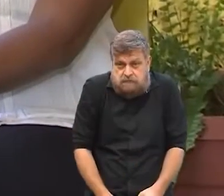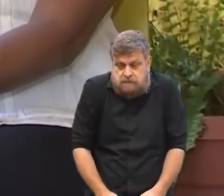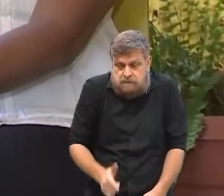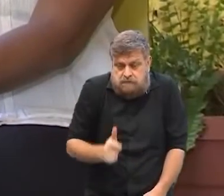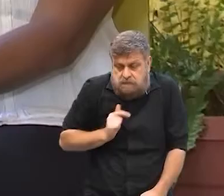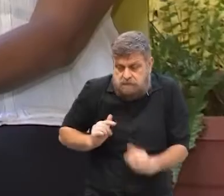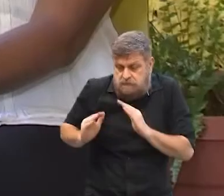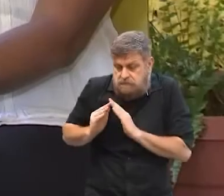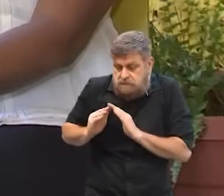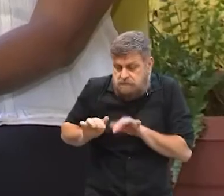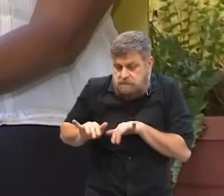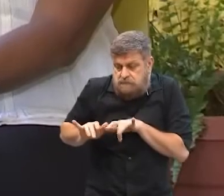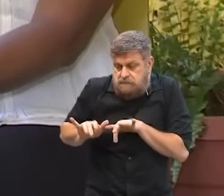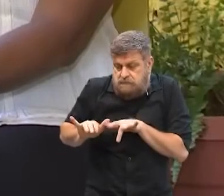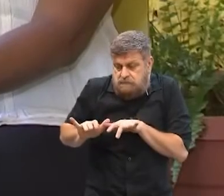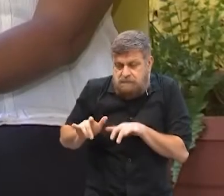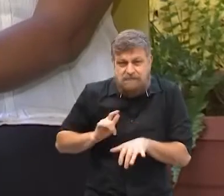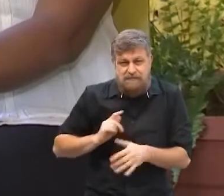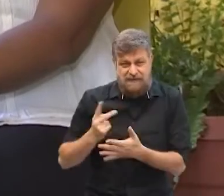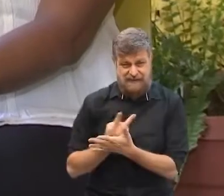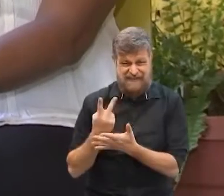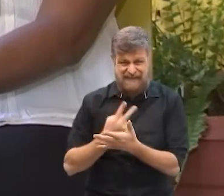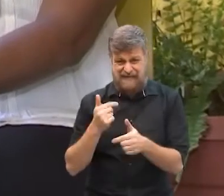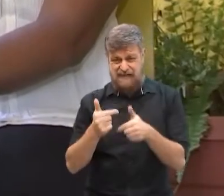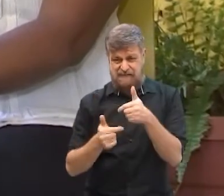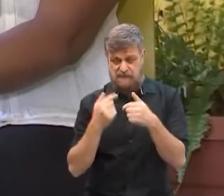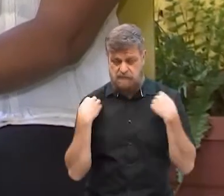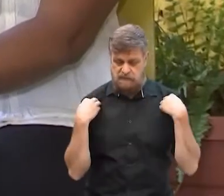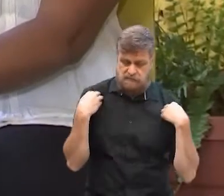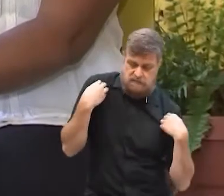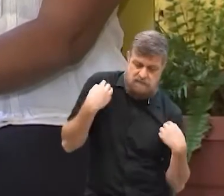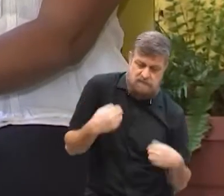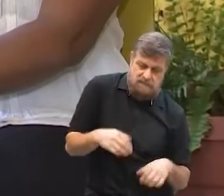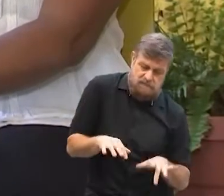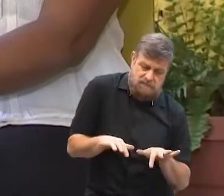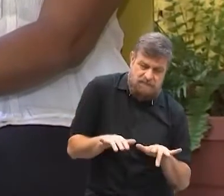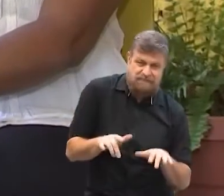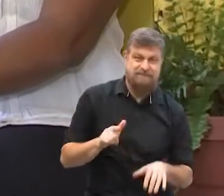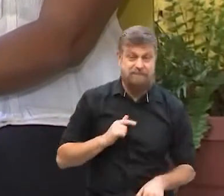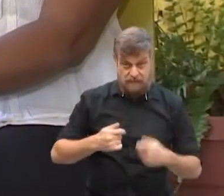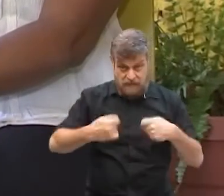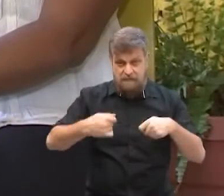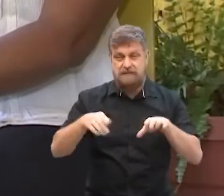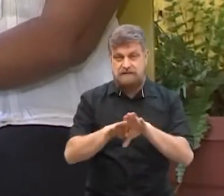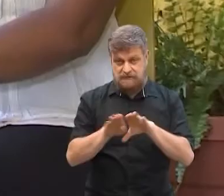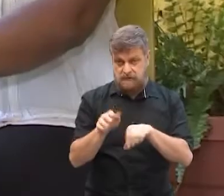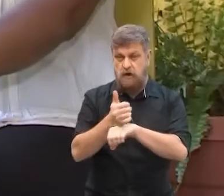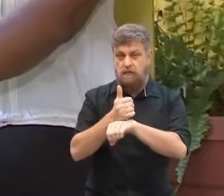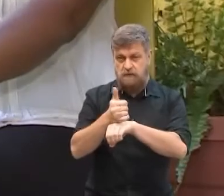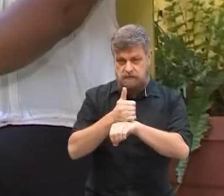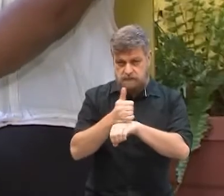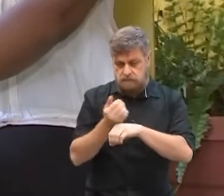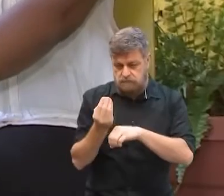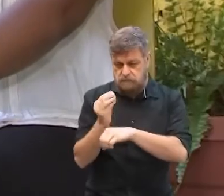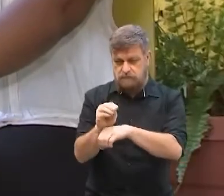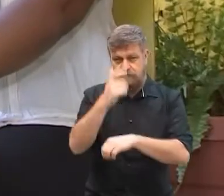virou escritório, então não tem ergonomia, todo mundo trabalha torto. É verdade. Então se faz muito necessário nesse momento.